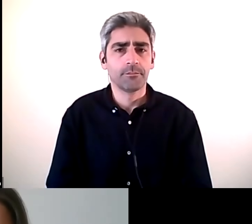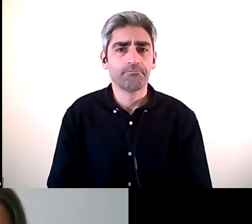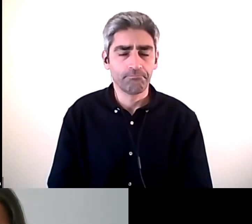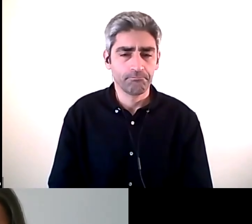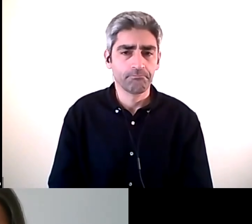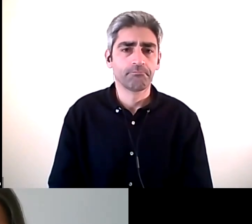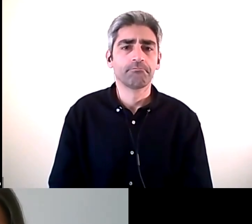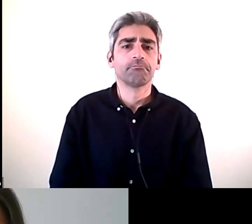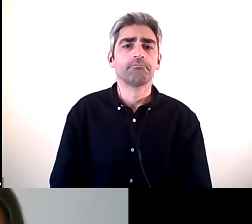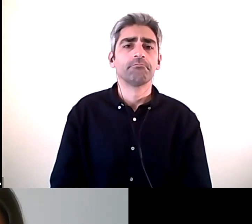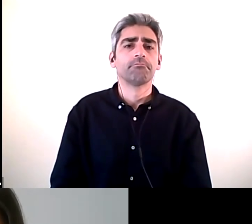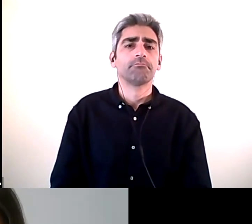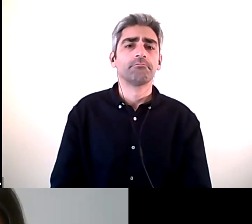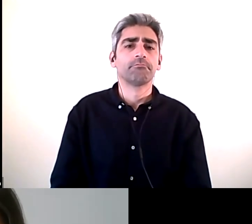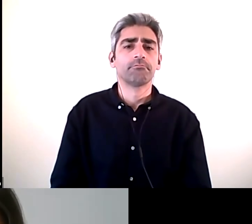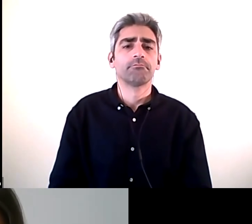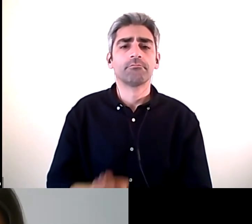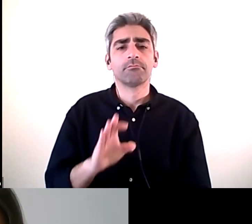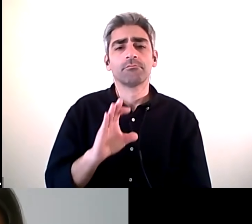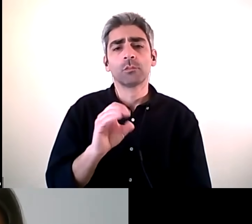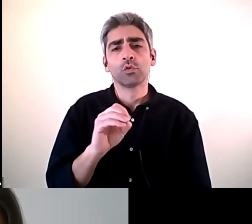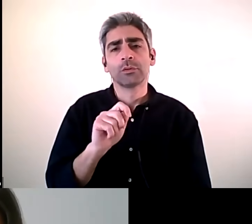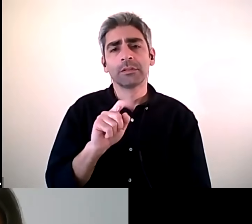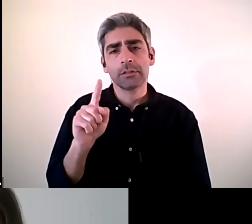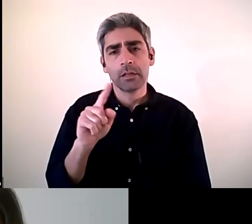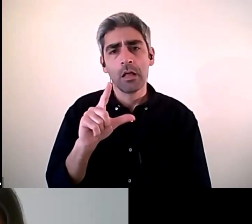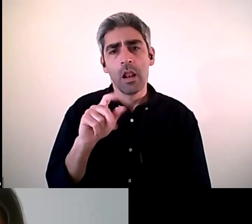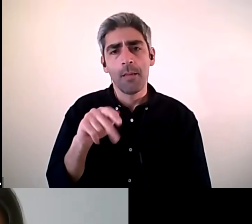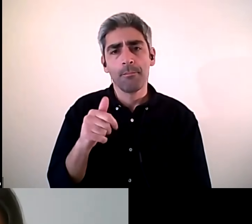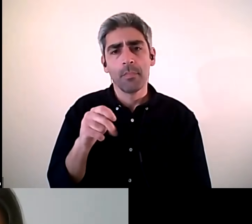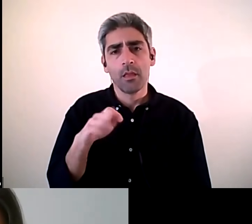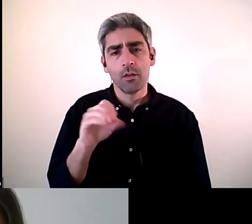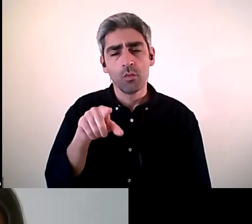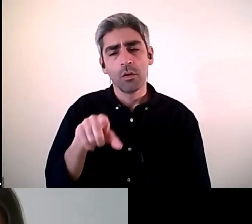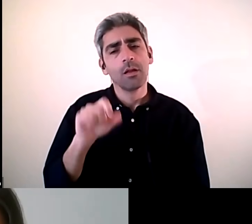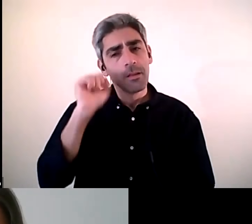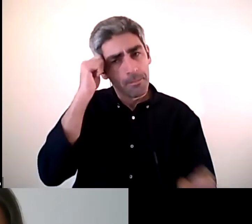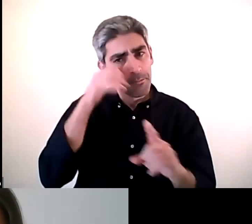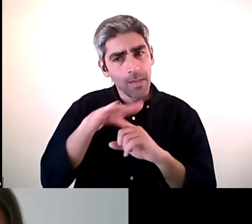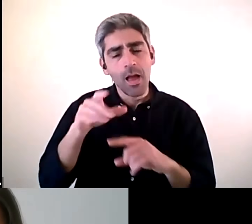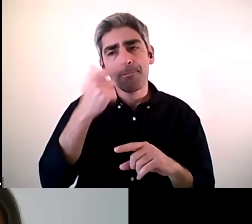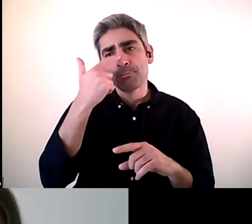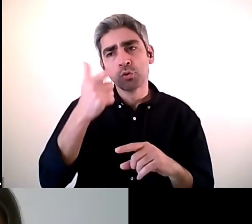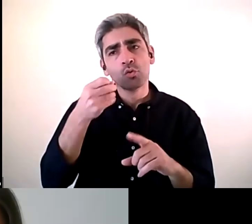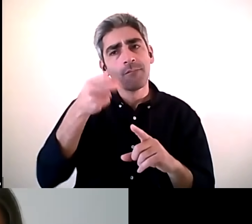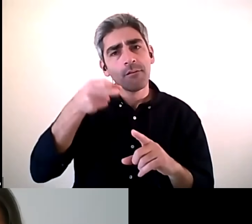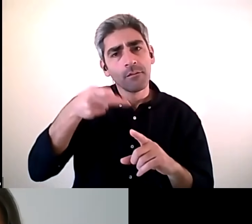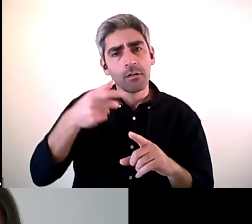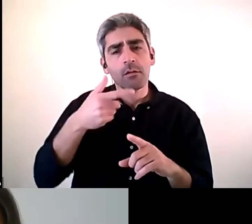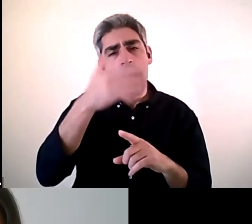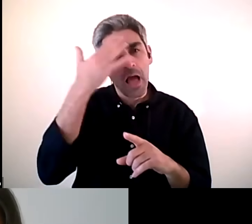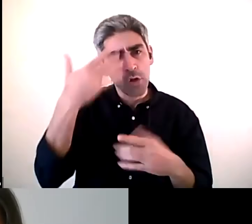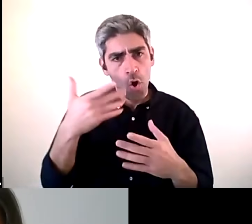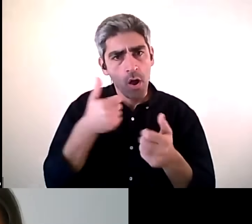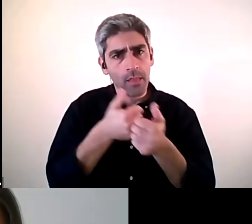Ok. O José Lambelho pergunta, para minimizar este impacto do absentismo, acha que o teletrabalho agora